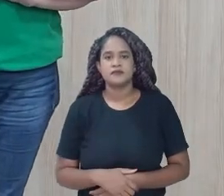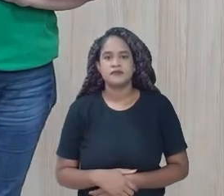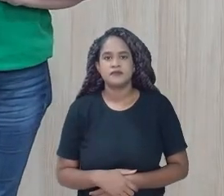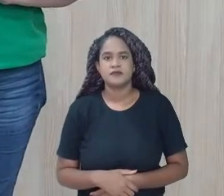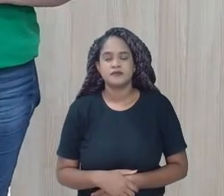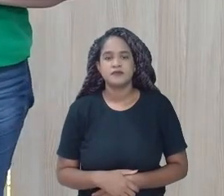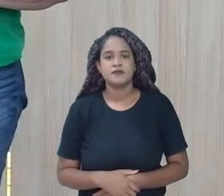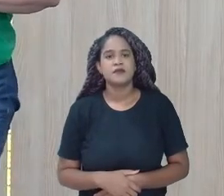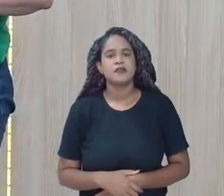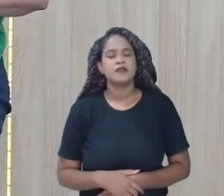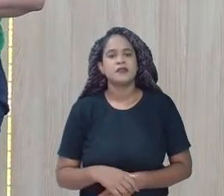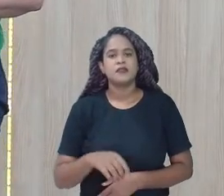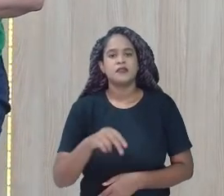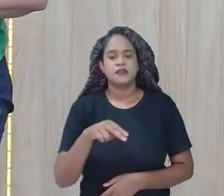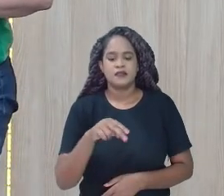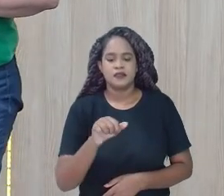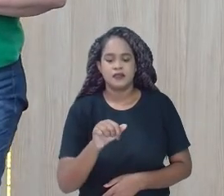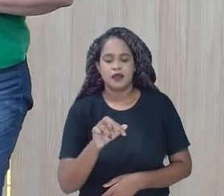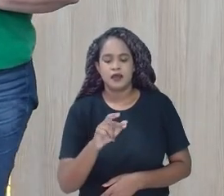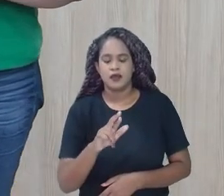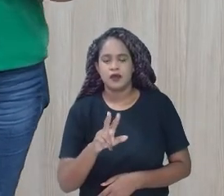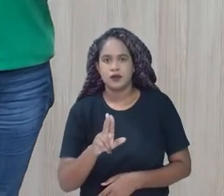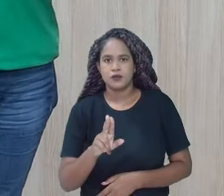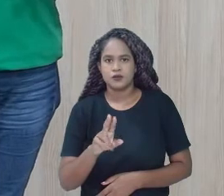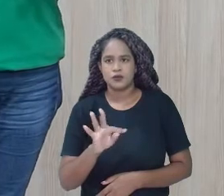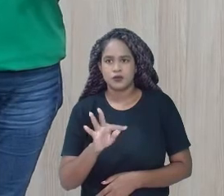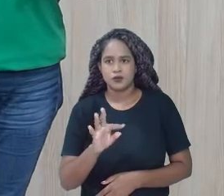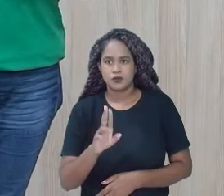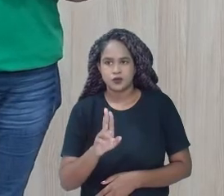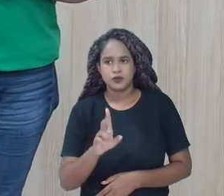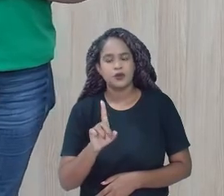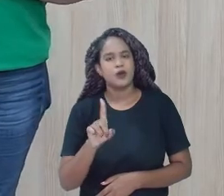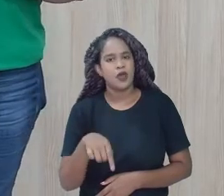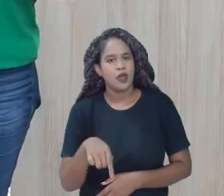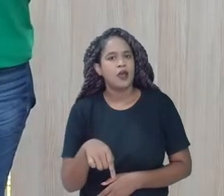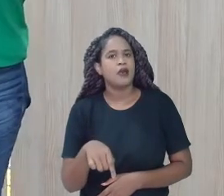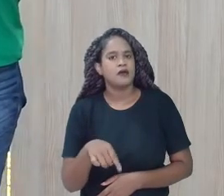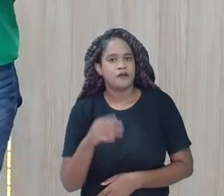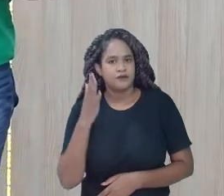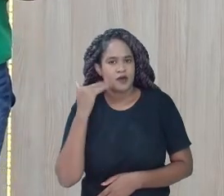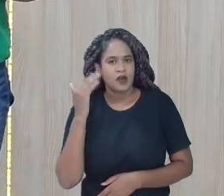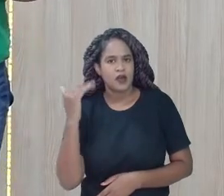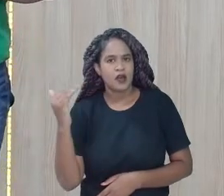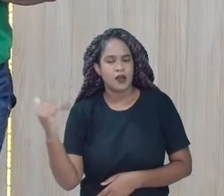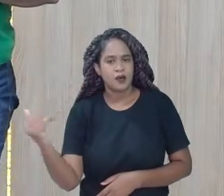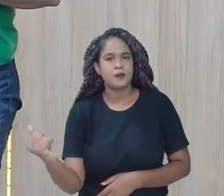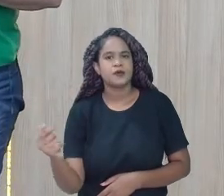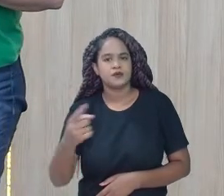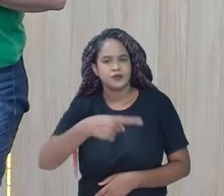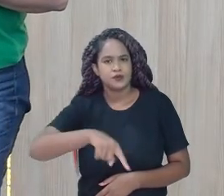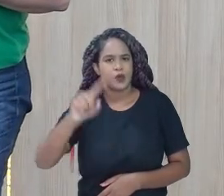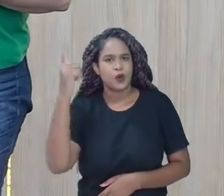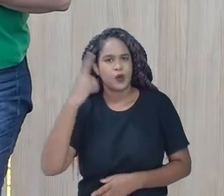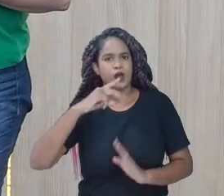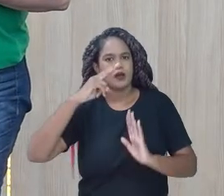conhecido. E aí, é um mangá bem famoso. E aí vocês podem ler bastante, não